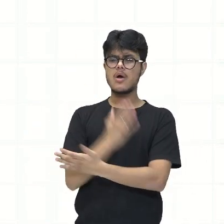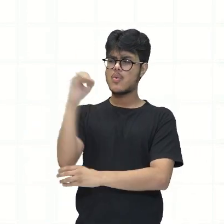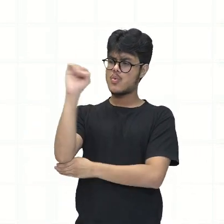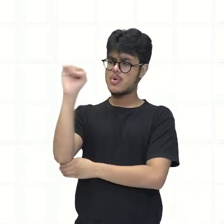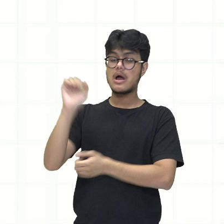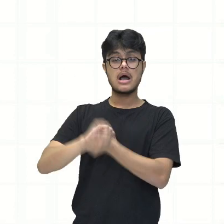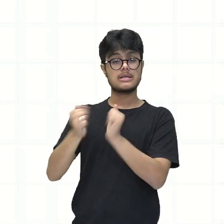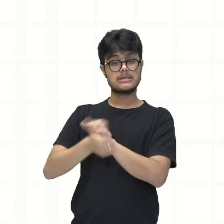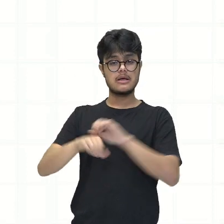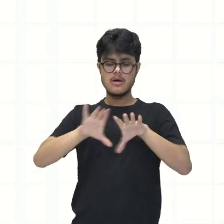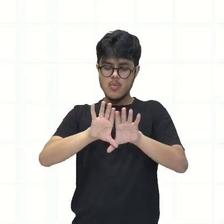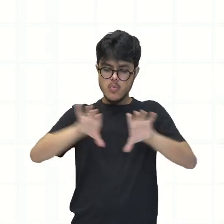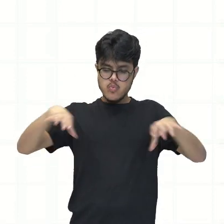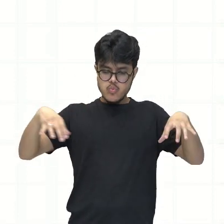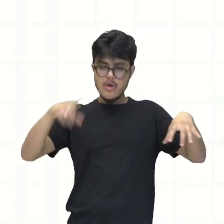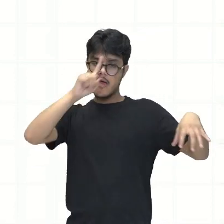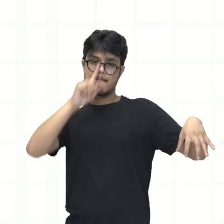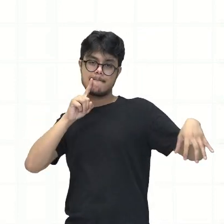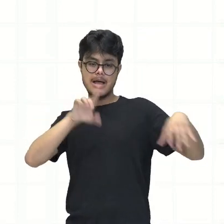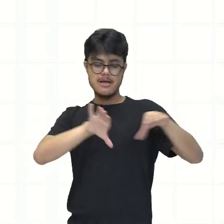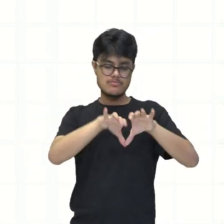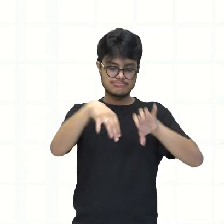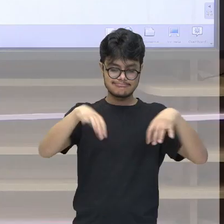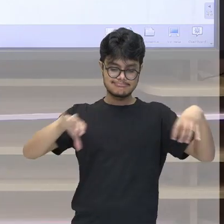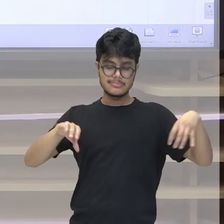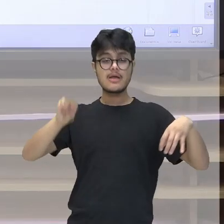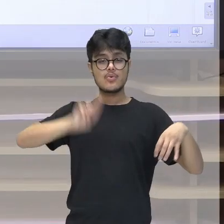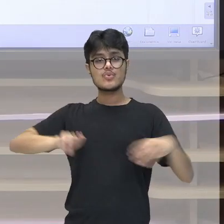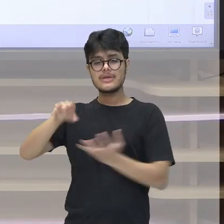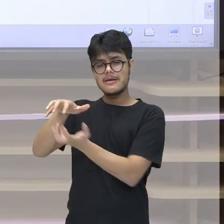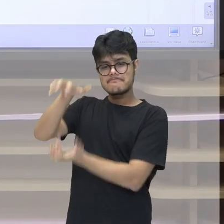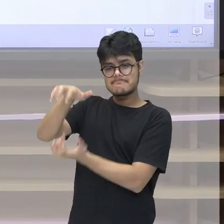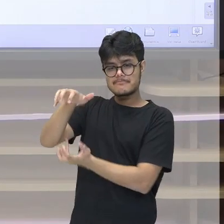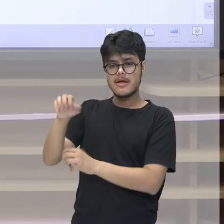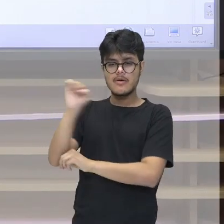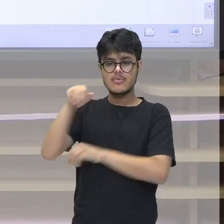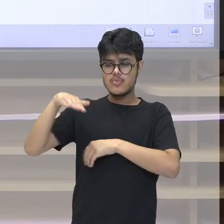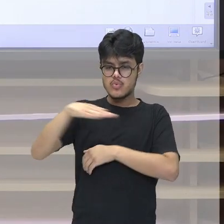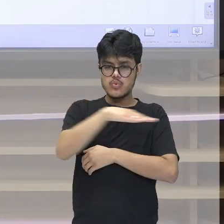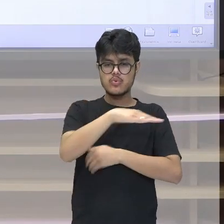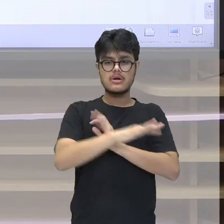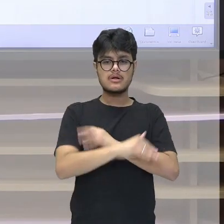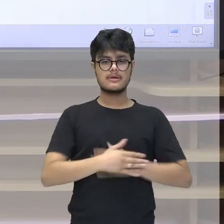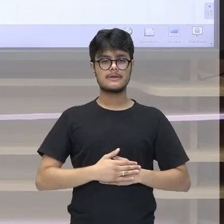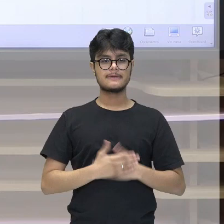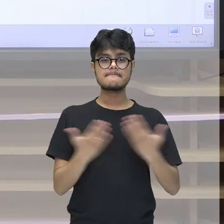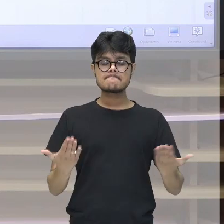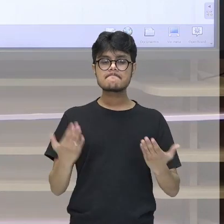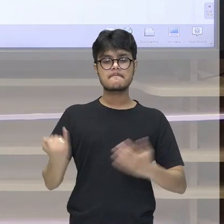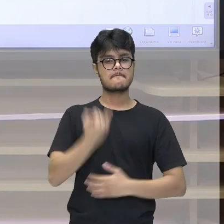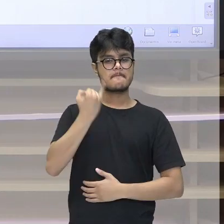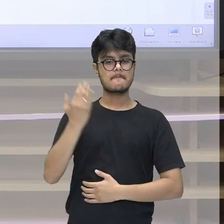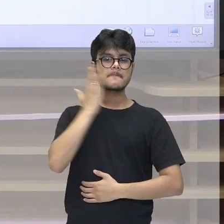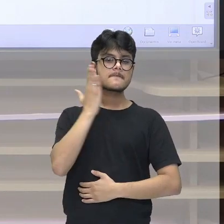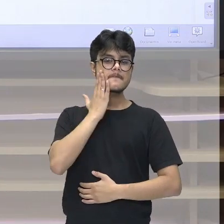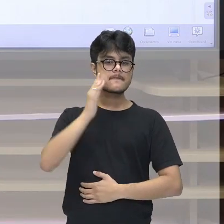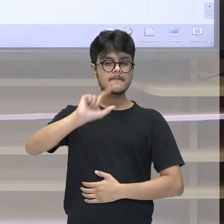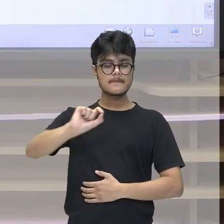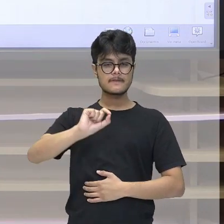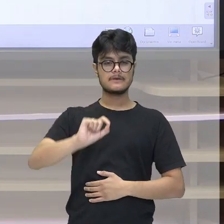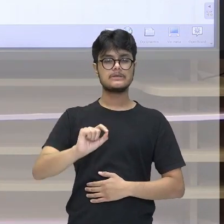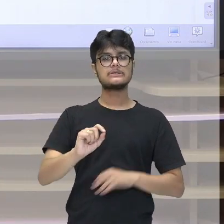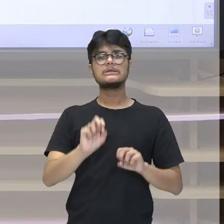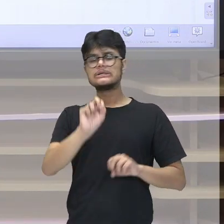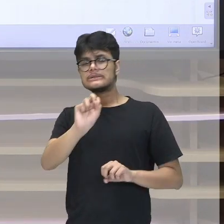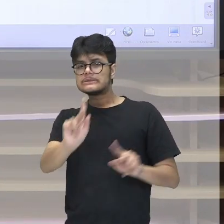com cilindros de gás natural que se movimentam aí pelas cidades, certo? Importante a gente falar que essa